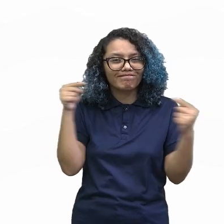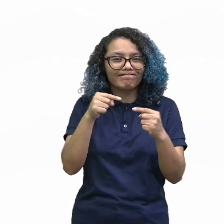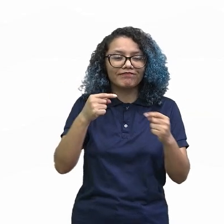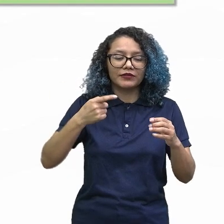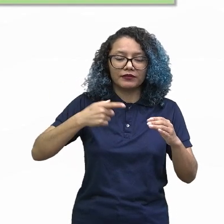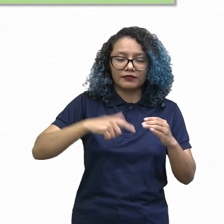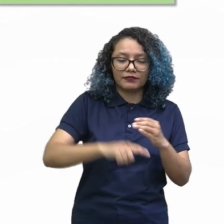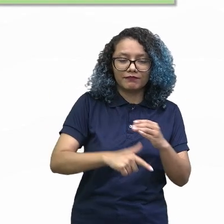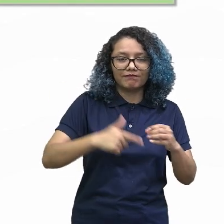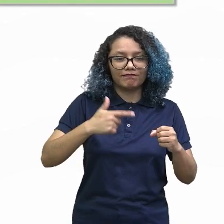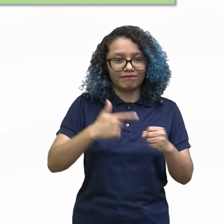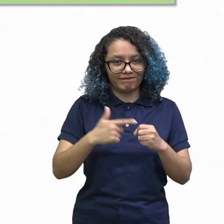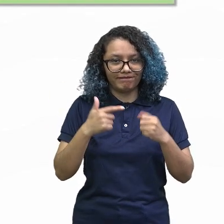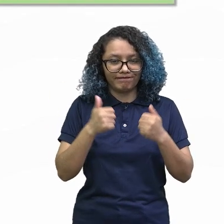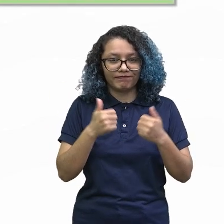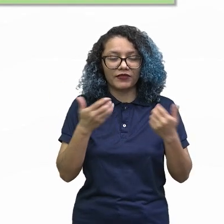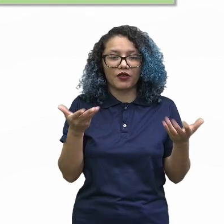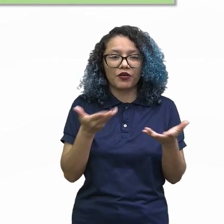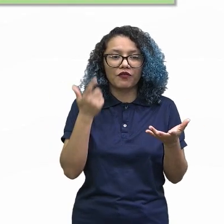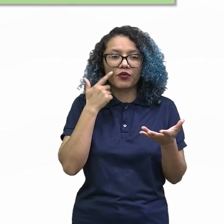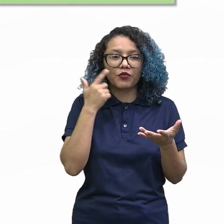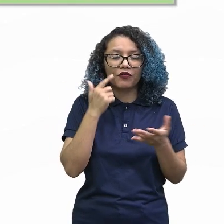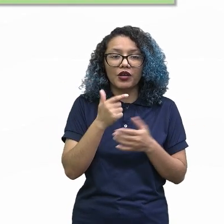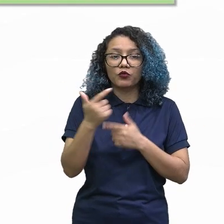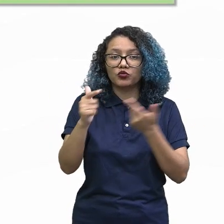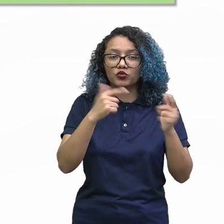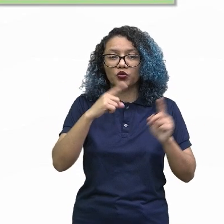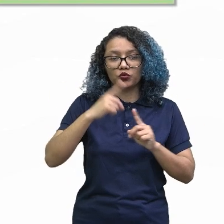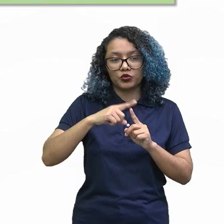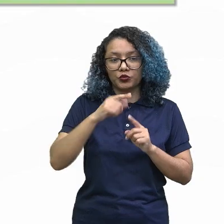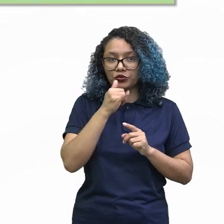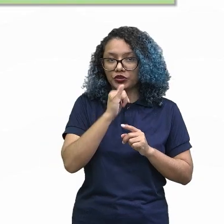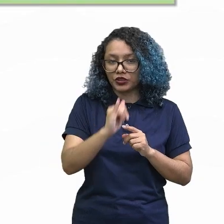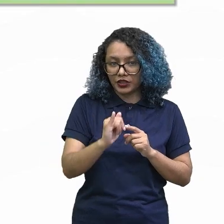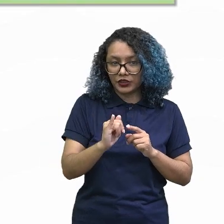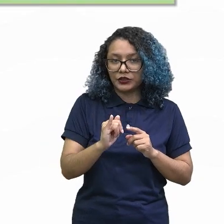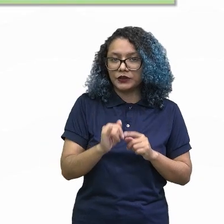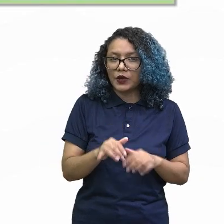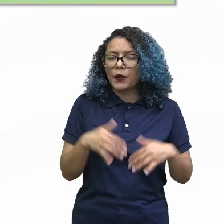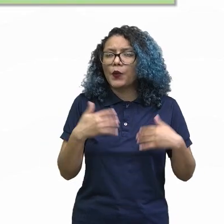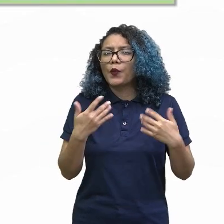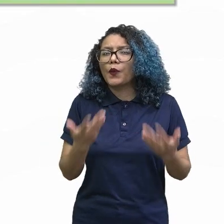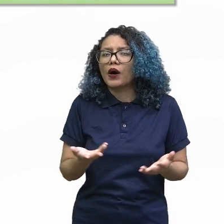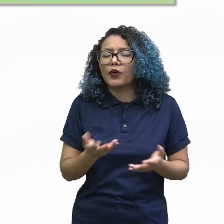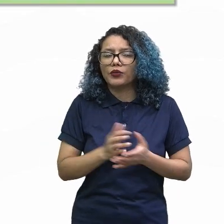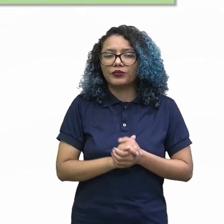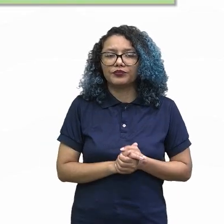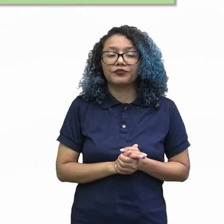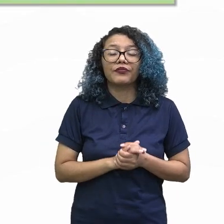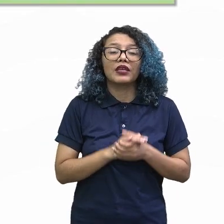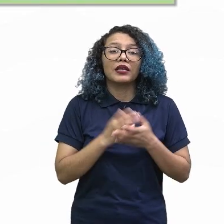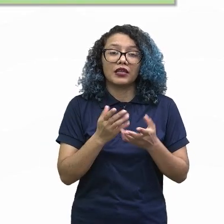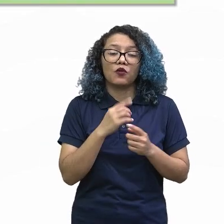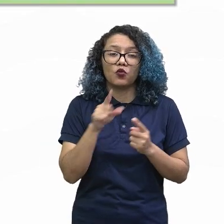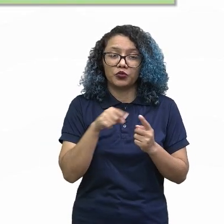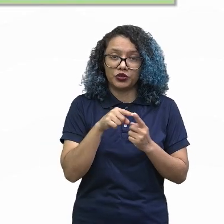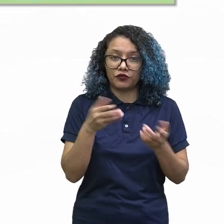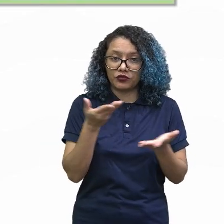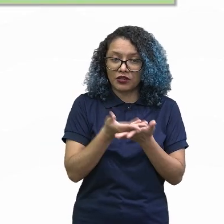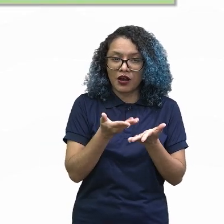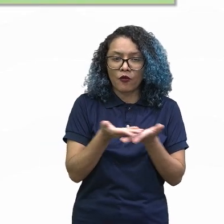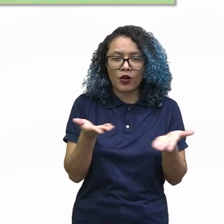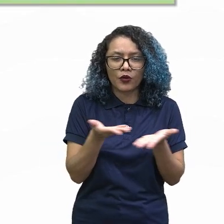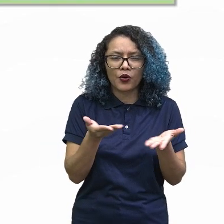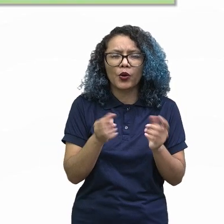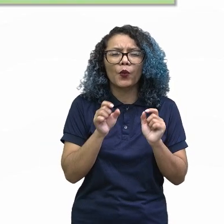observar quais são as fontes alternativas de energia, né? Já que o objetivo dessa aula é exatamente mostrar para